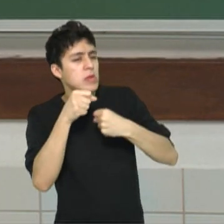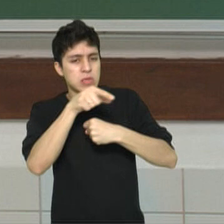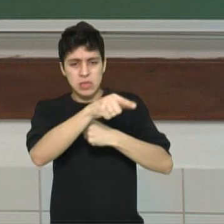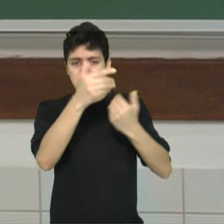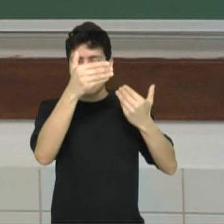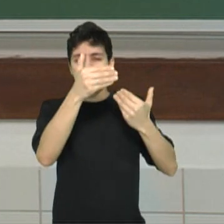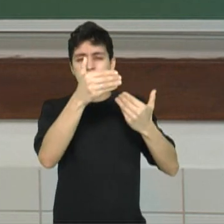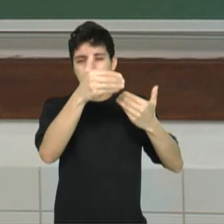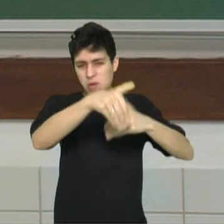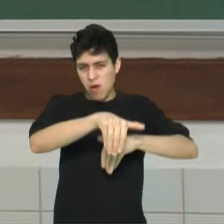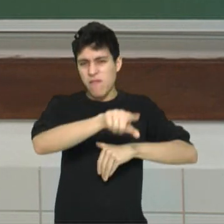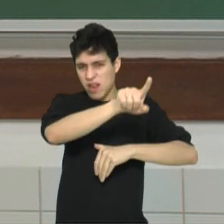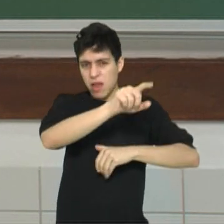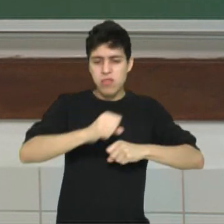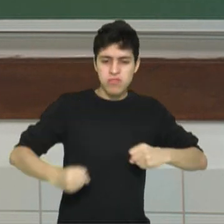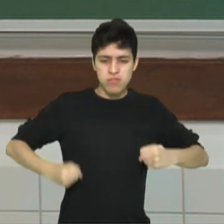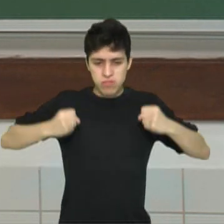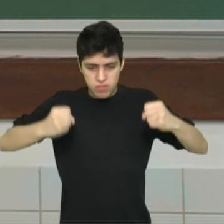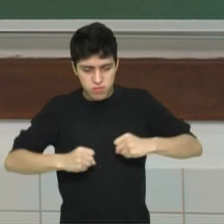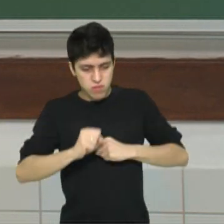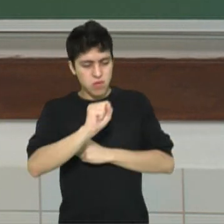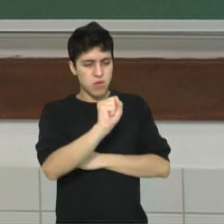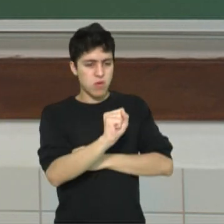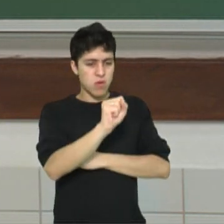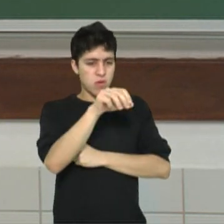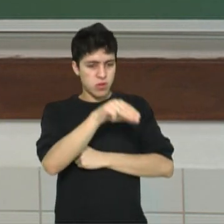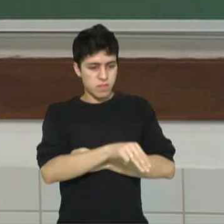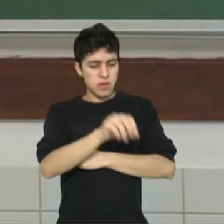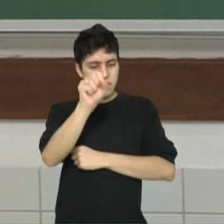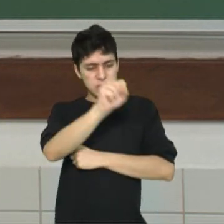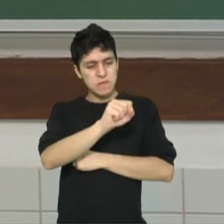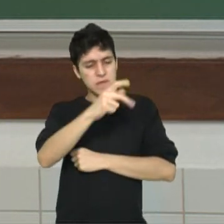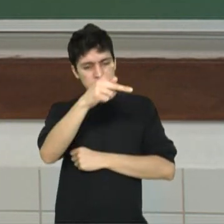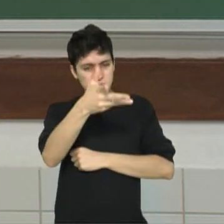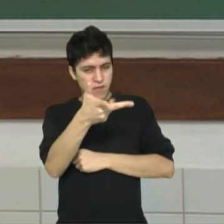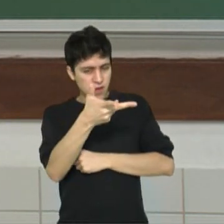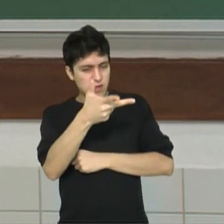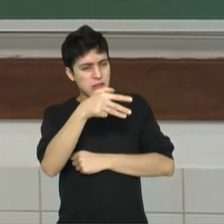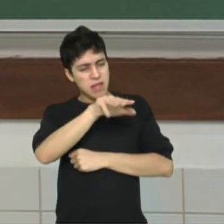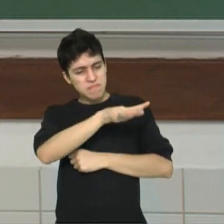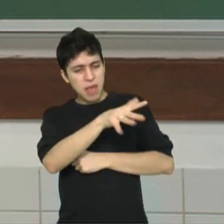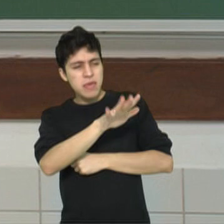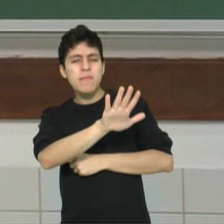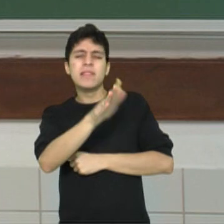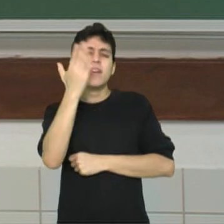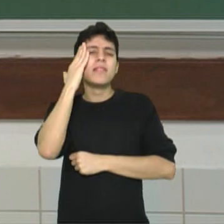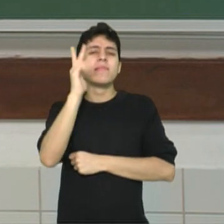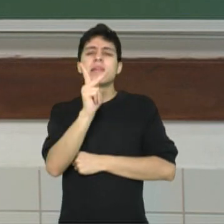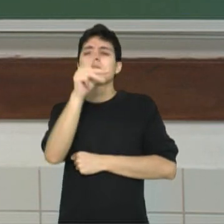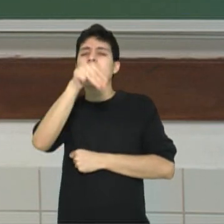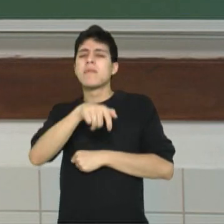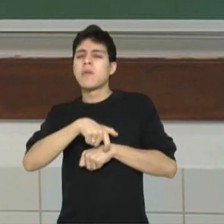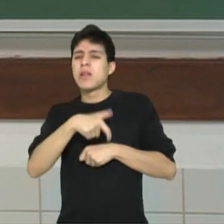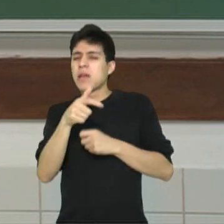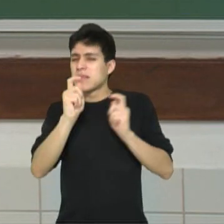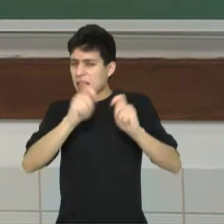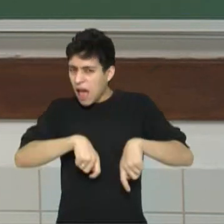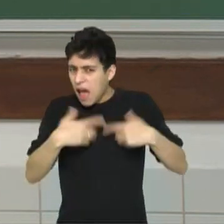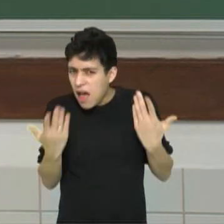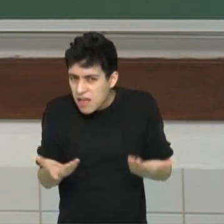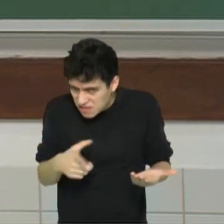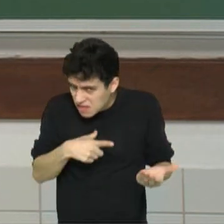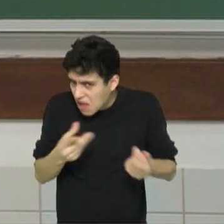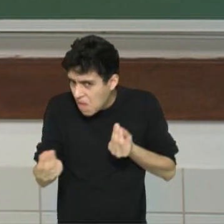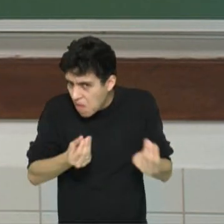em Los Angeles 8 metros por segundo, a sua velocidade média. Mas eu queria saber isso em quilômetro por hora. Tem como?